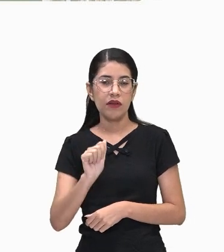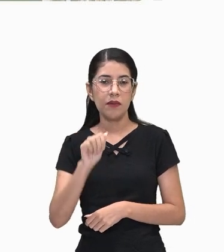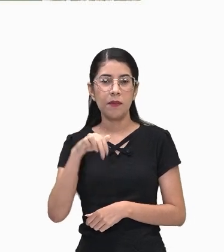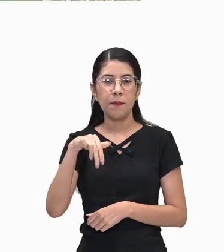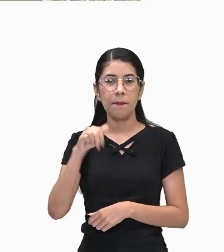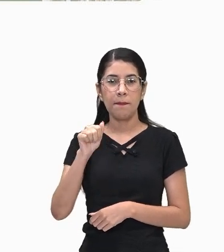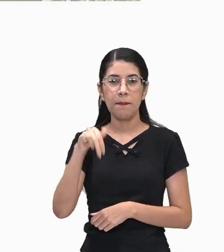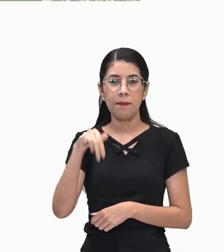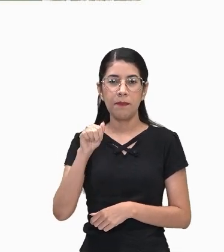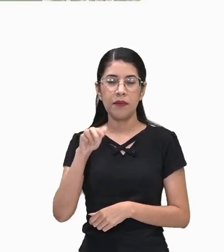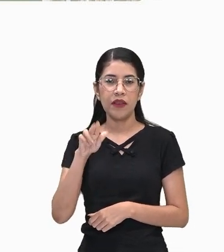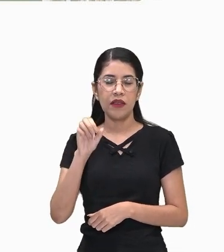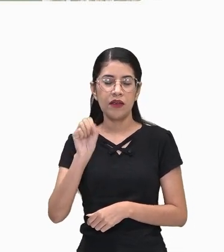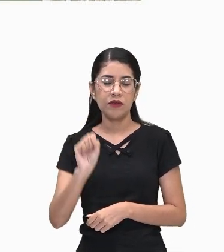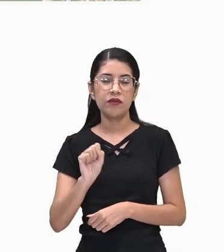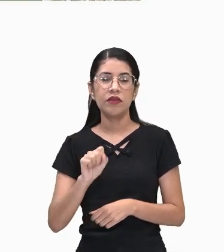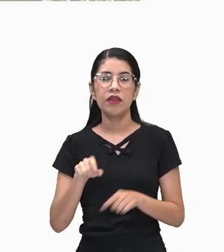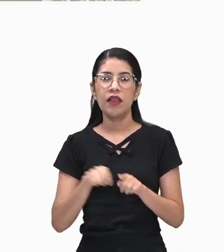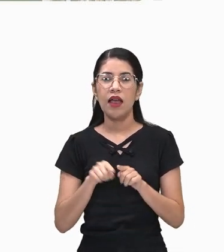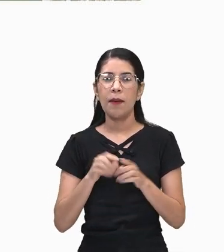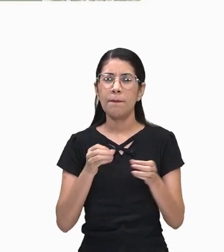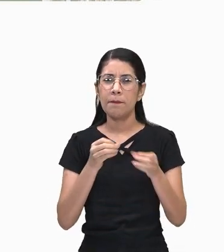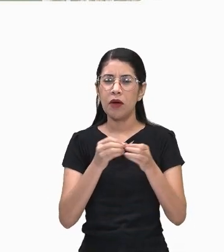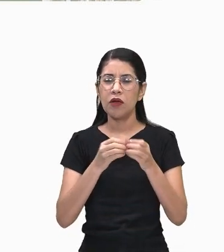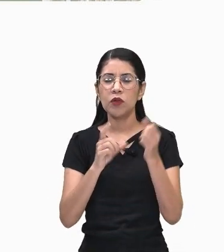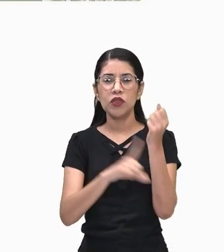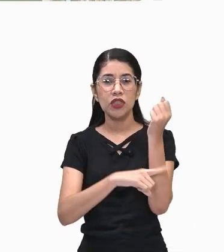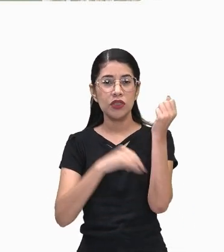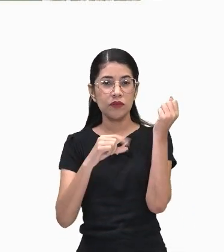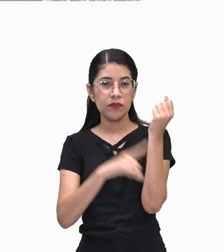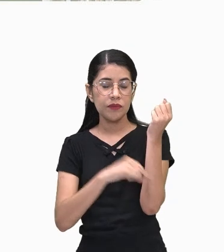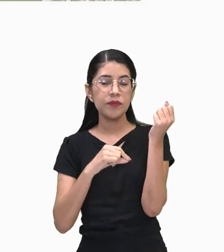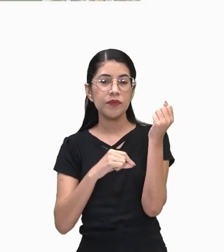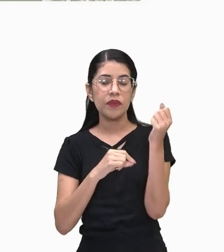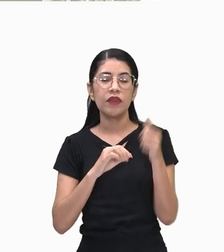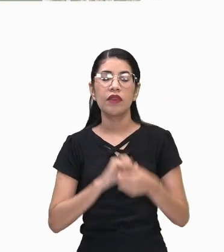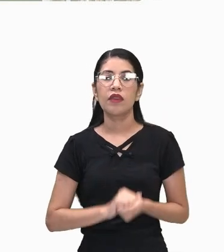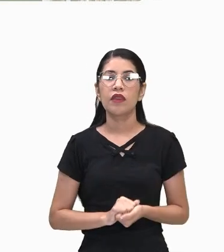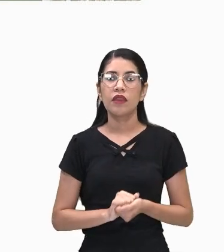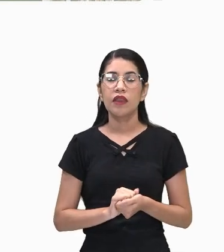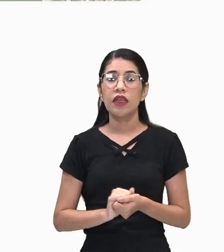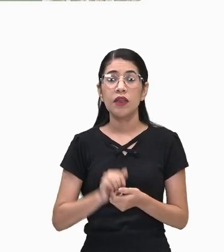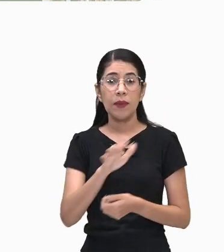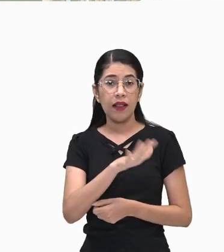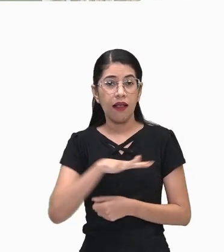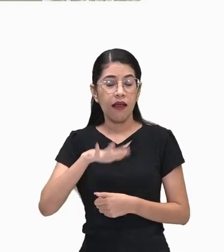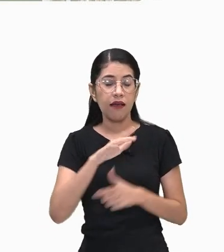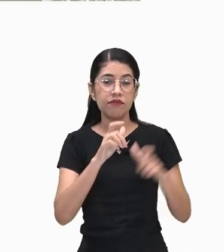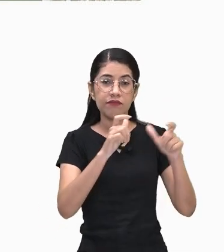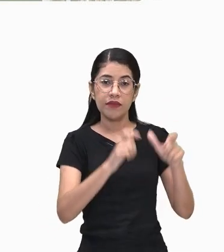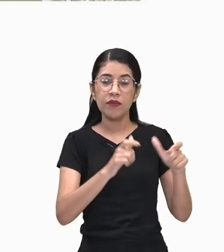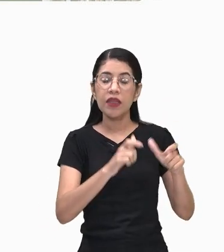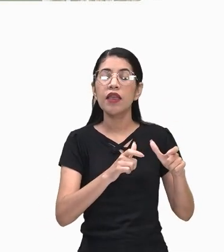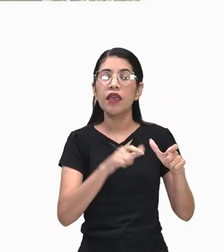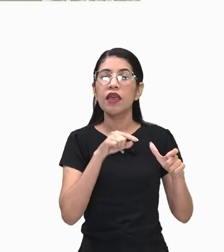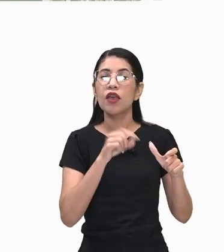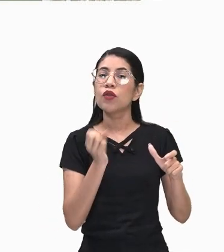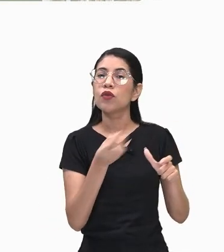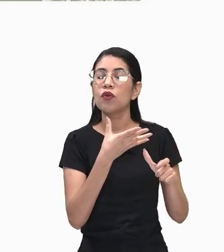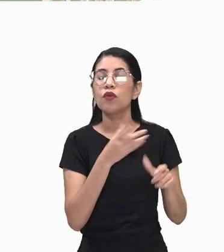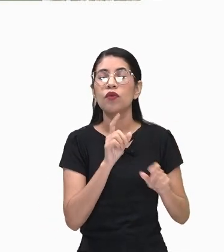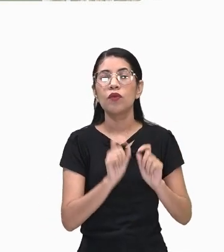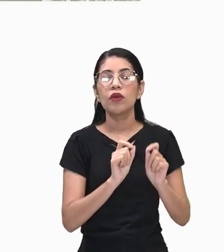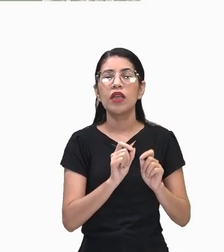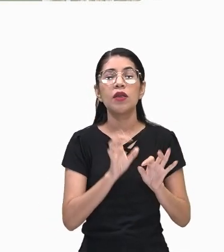Ali fazendo parte da jurisdição de Iranduba. Então, o bairro, por exemplo, Nova Manaus, ele primeiramente